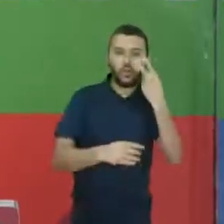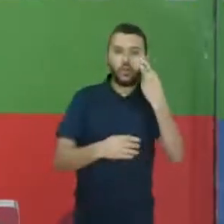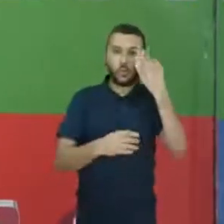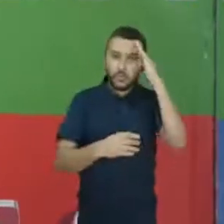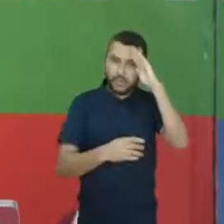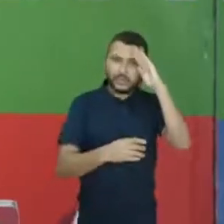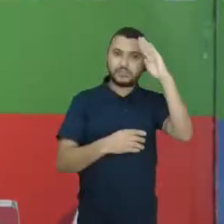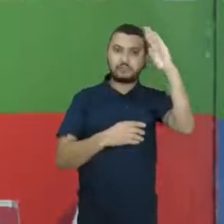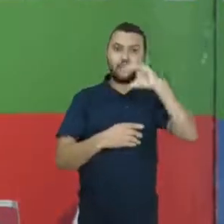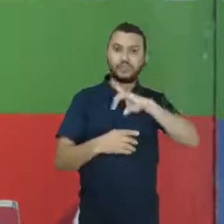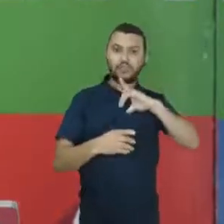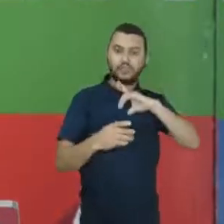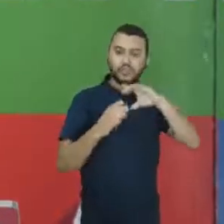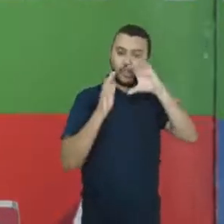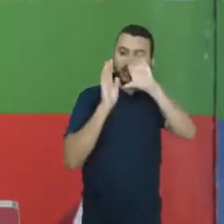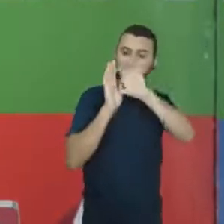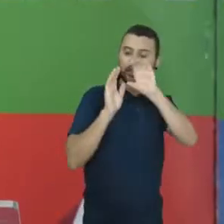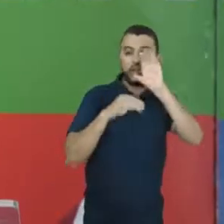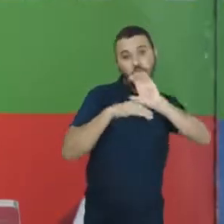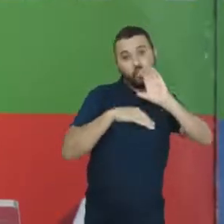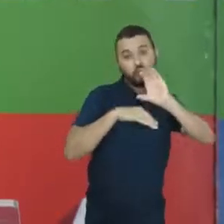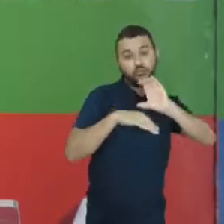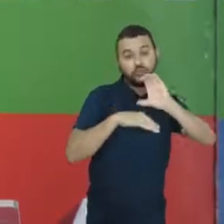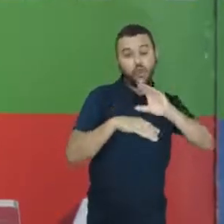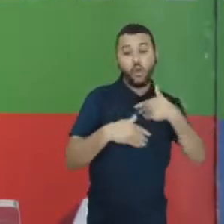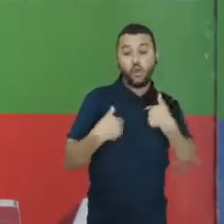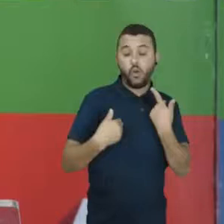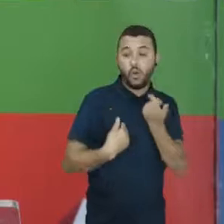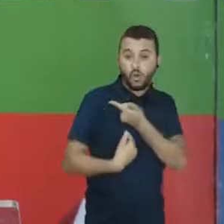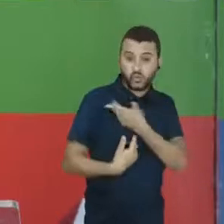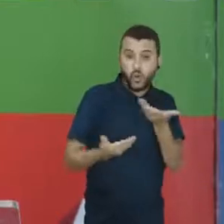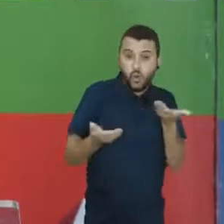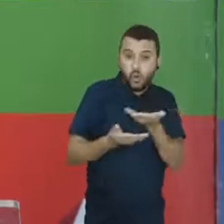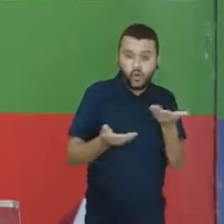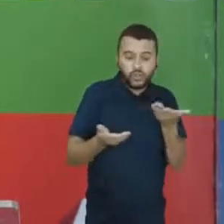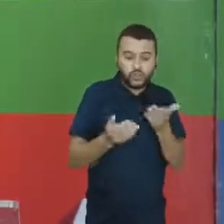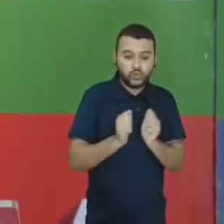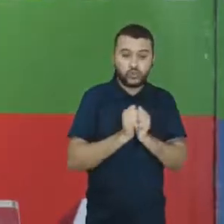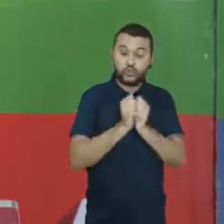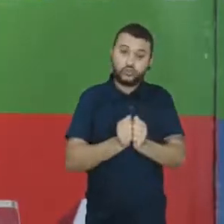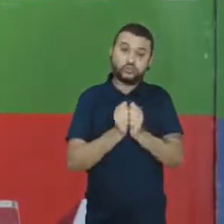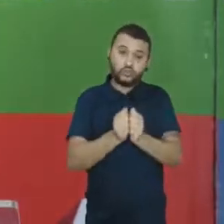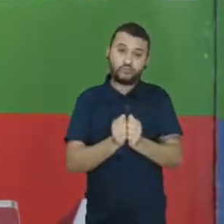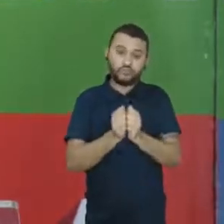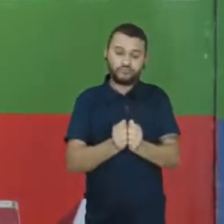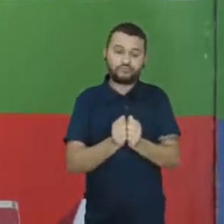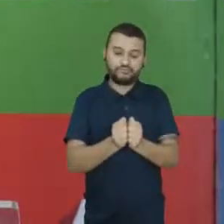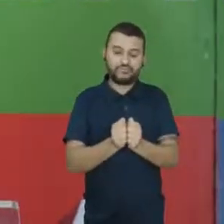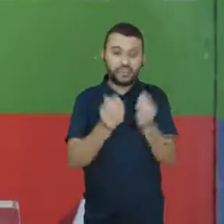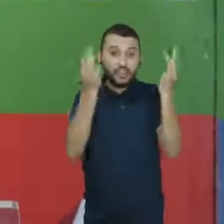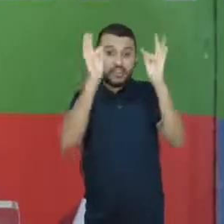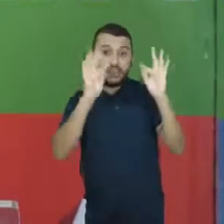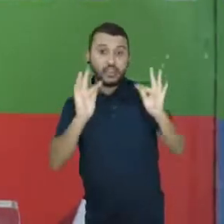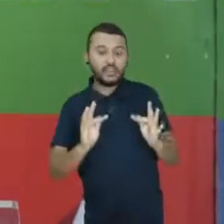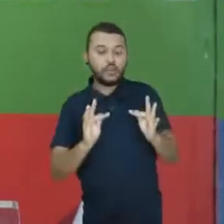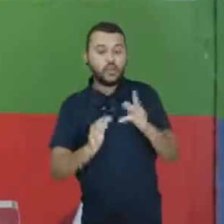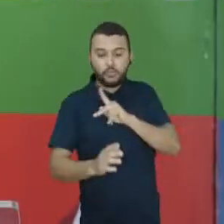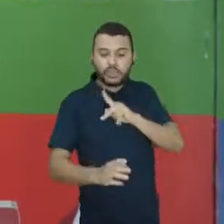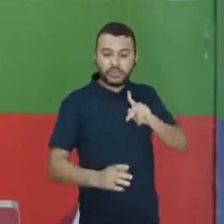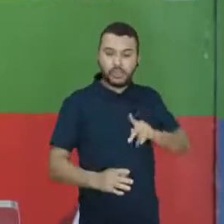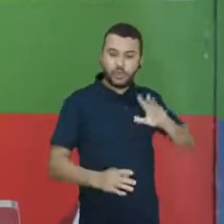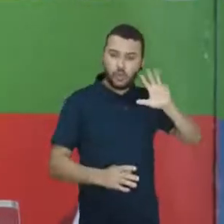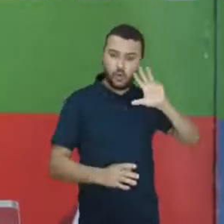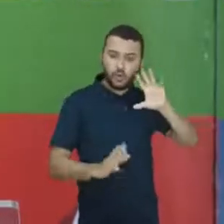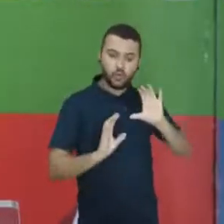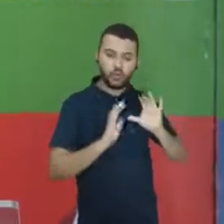Constituição. Então, hoje eu estou aqui muito feliz para dizer que o presidente Lula, a sua equipe